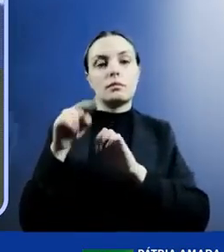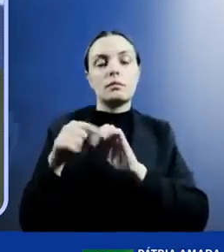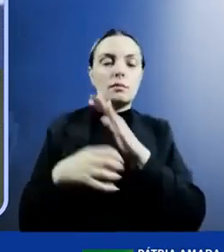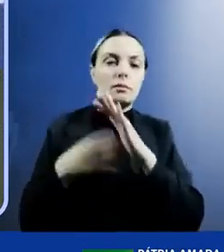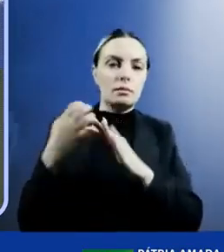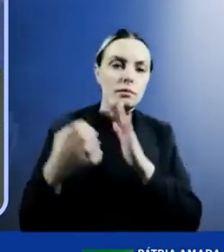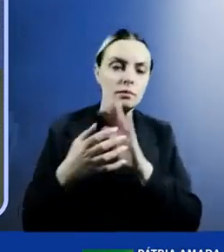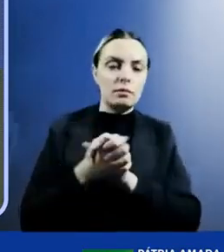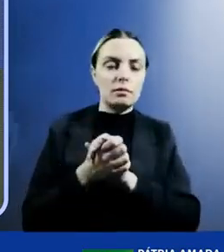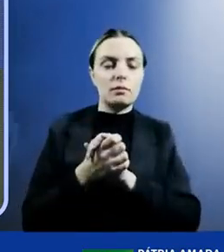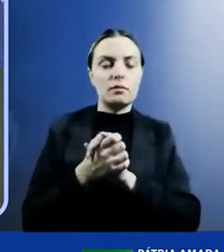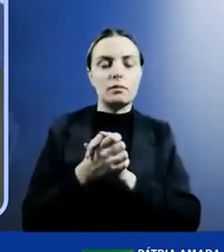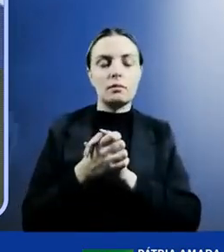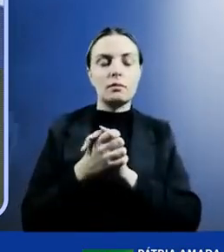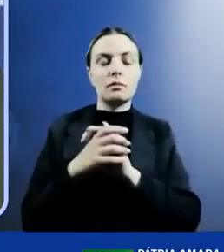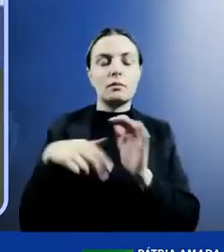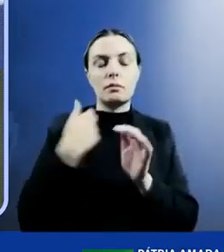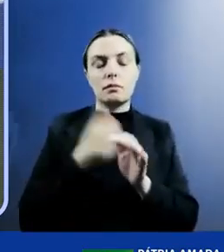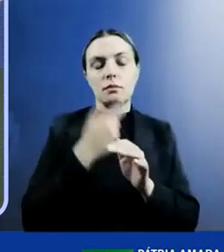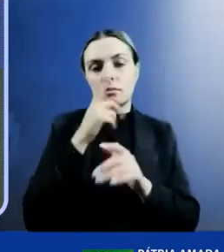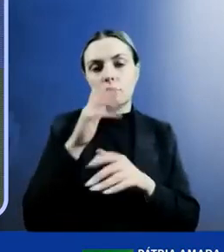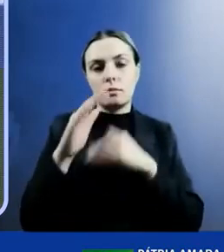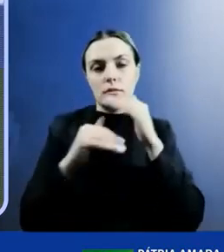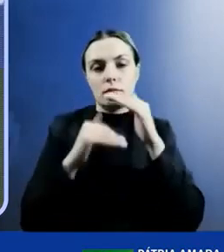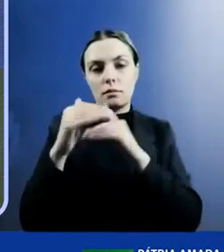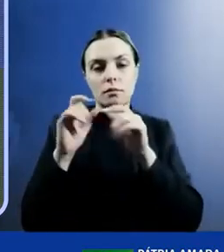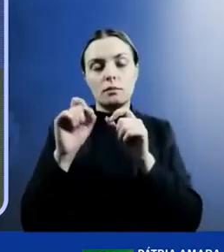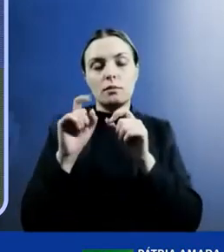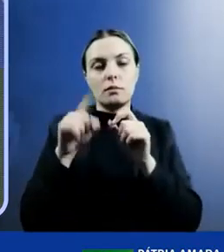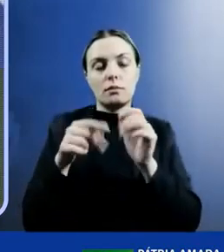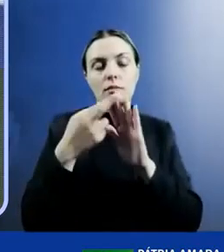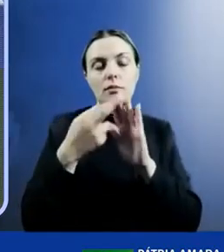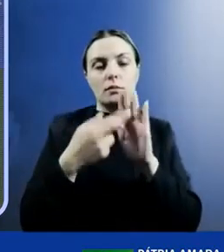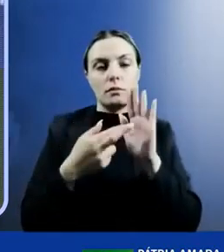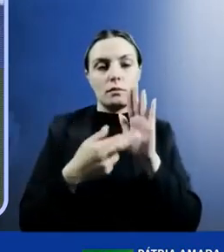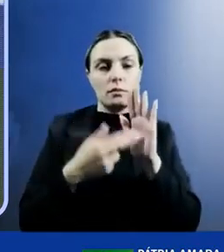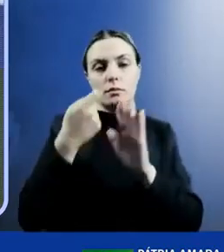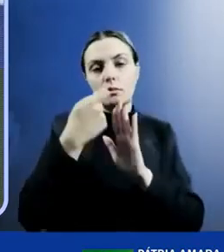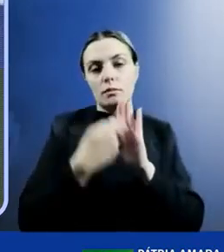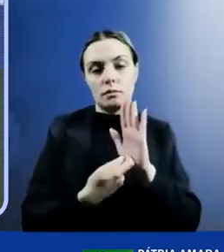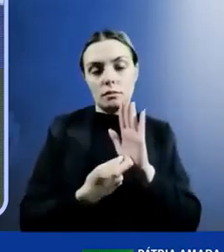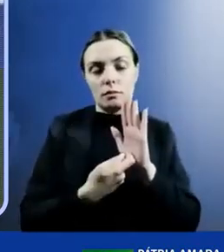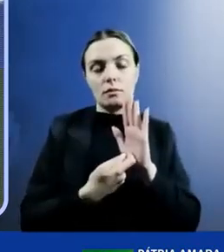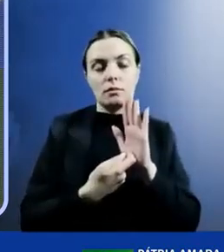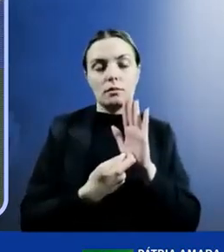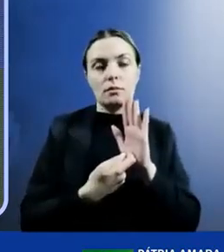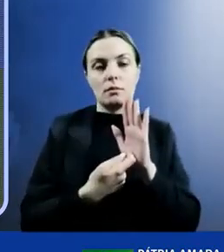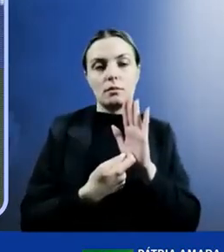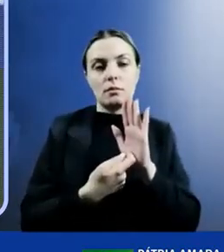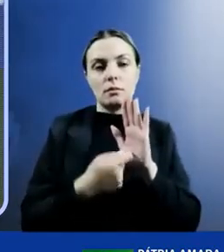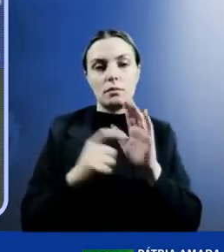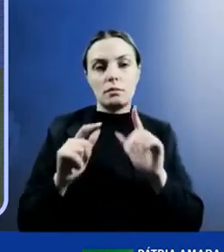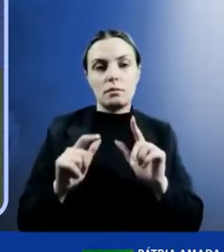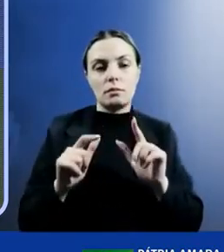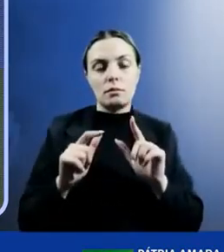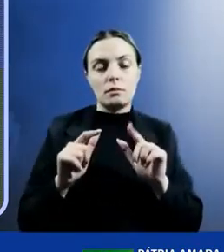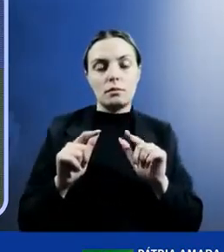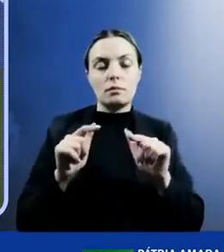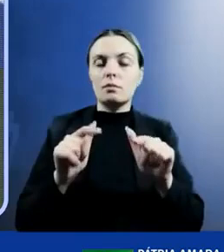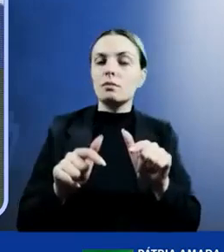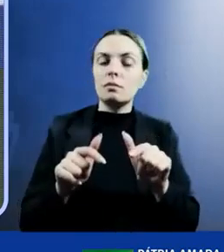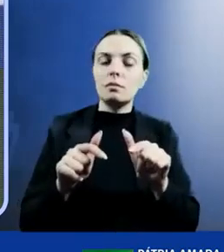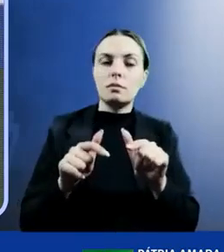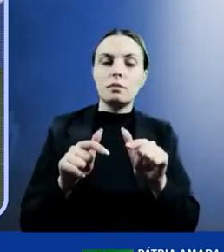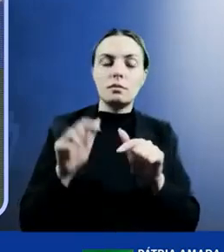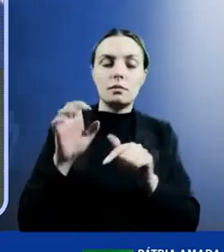naquilo que é a regulamentação desses processos de licenciamento, com a instalação de empreendimentos eólicos, buscando